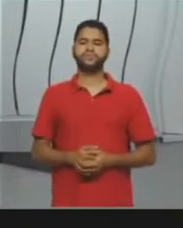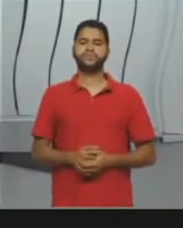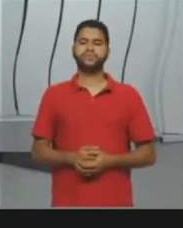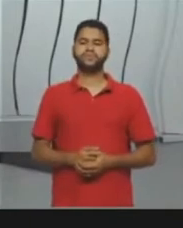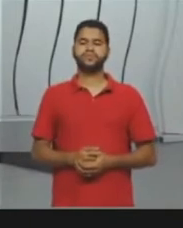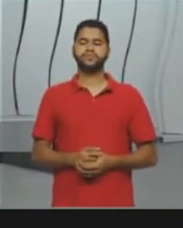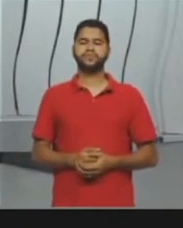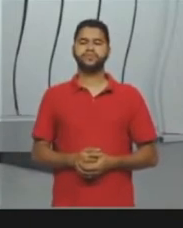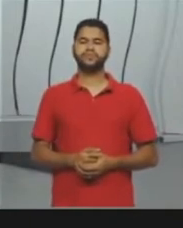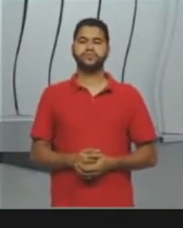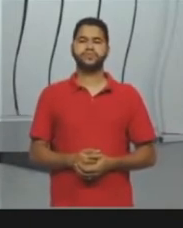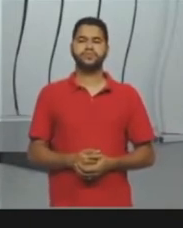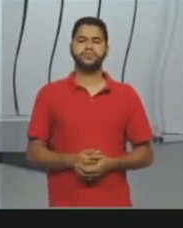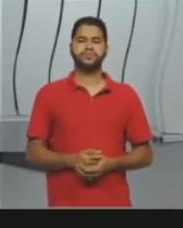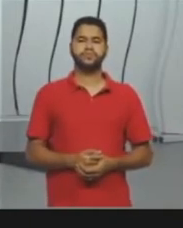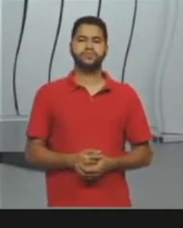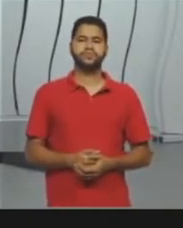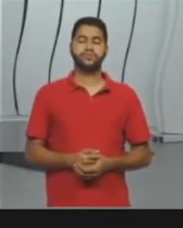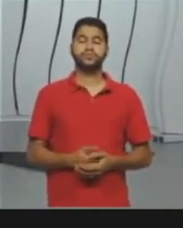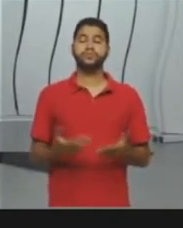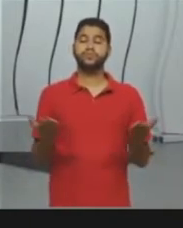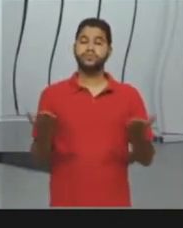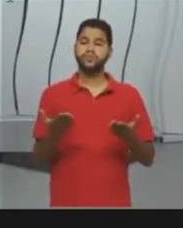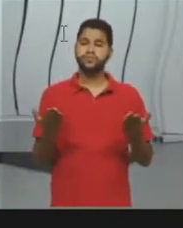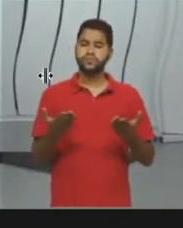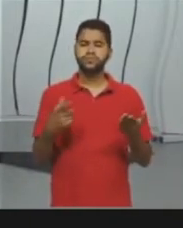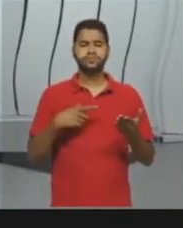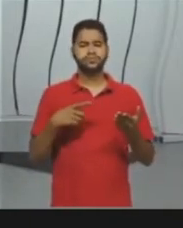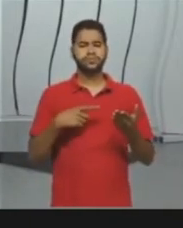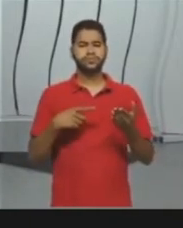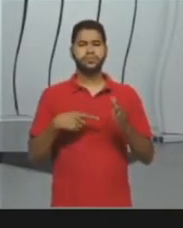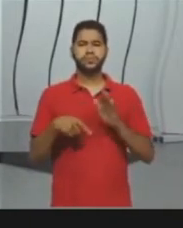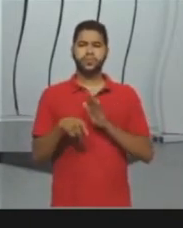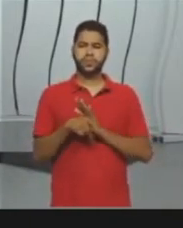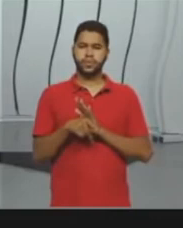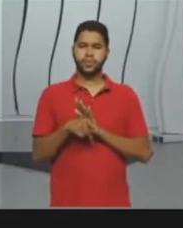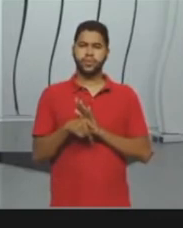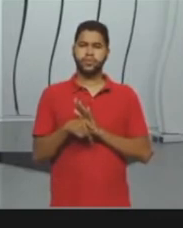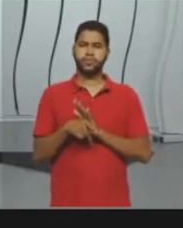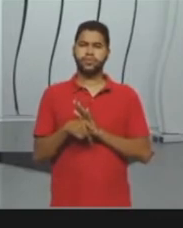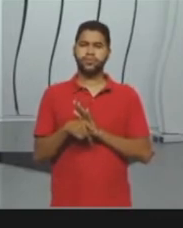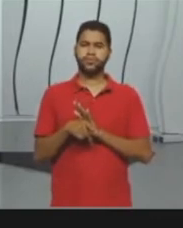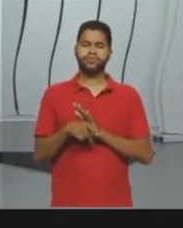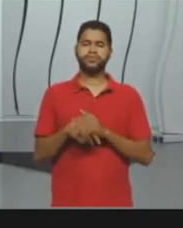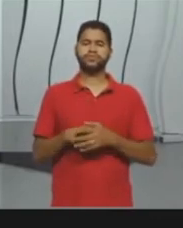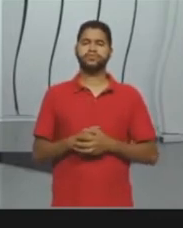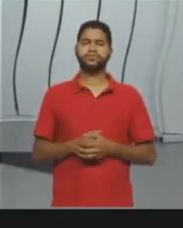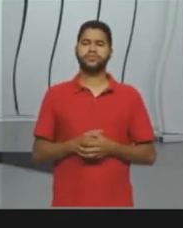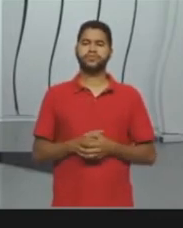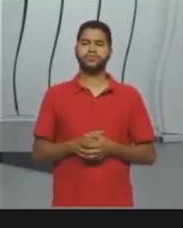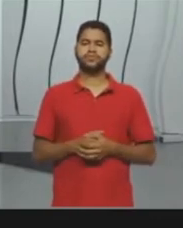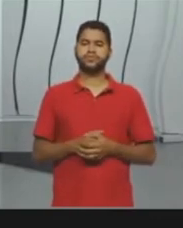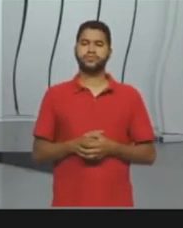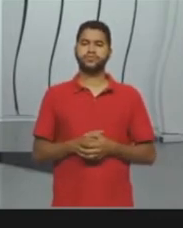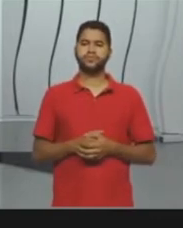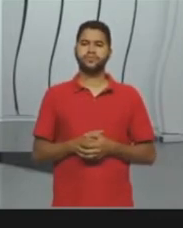Bom, vamos para frente. Agora temos os organismos, também os organismos